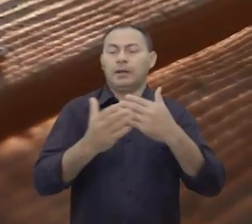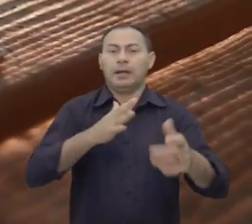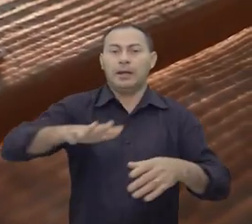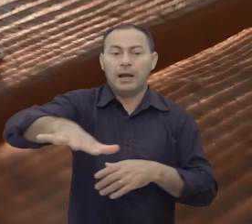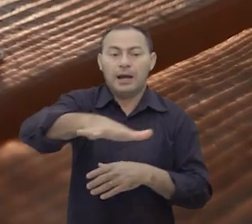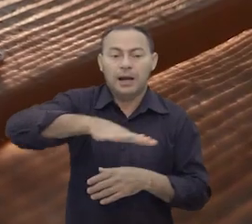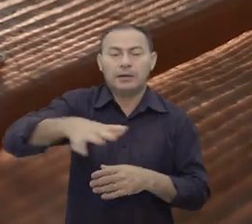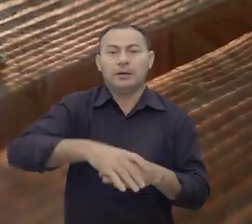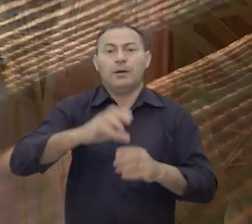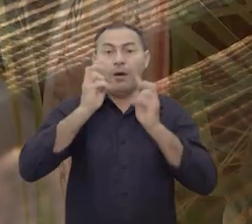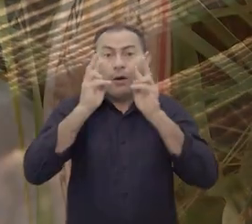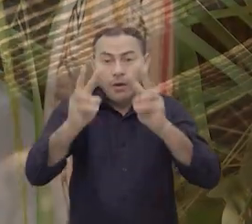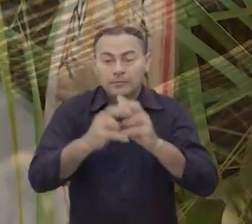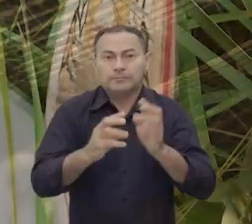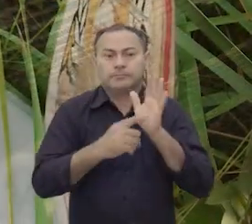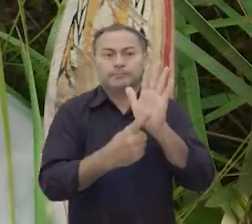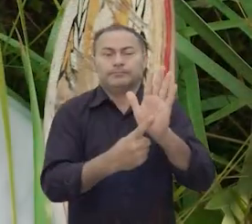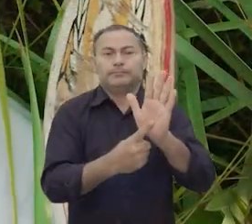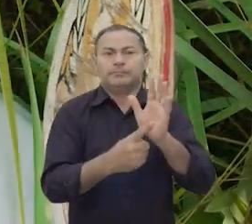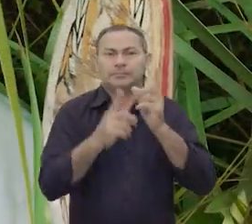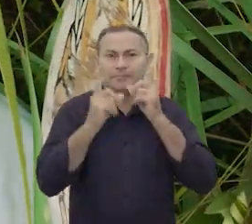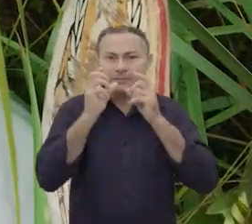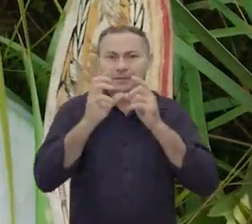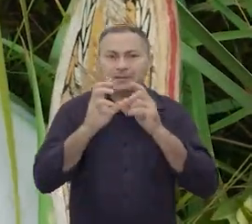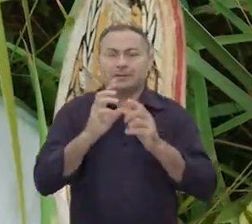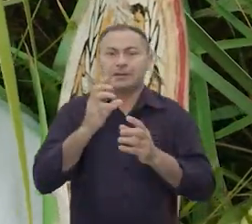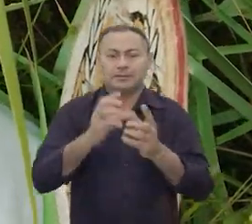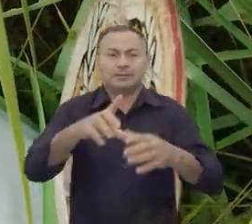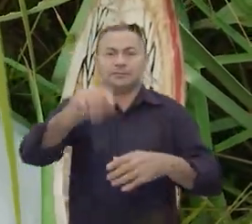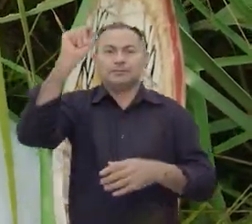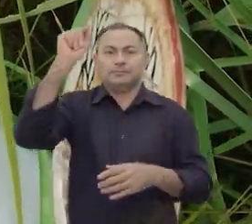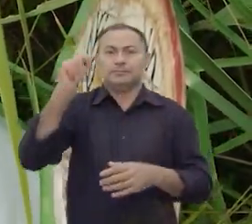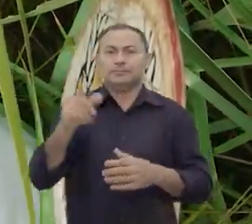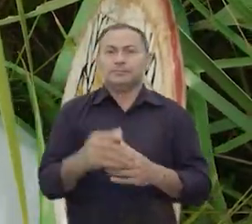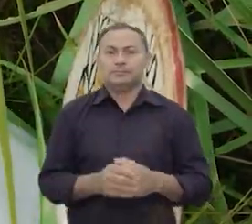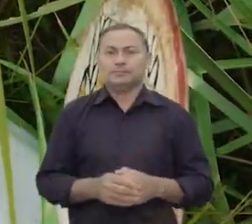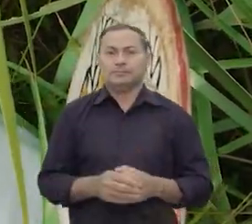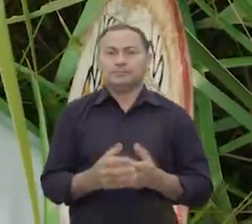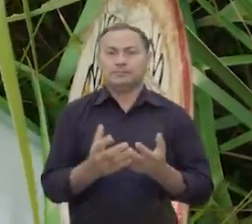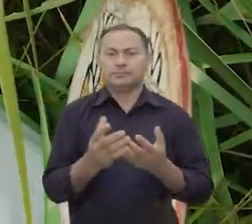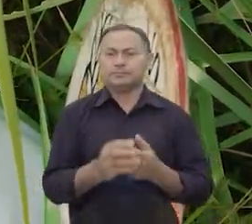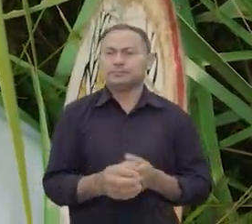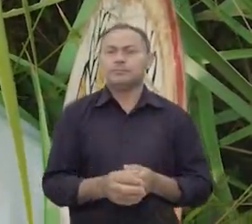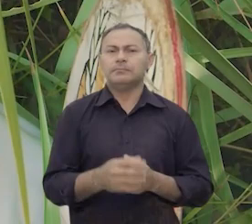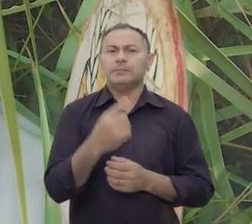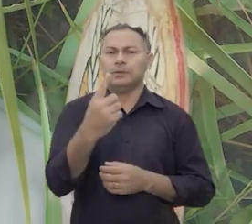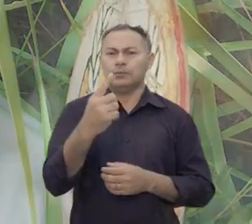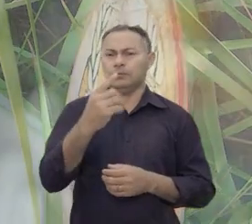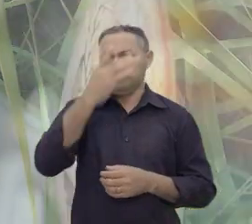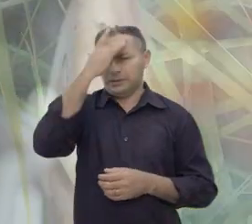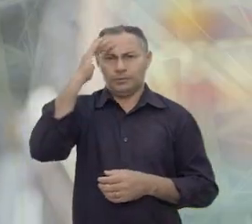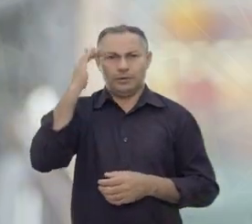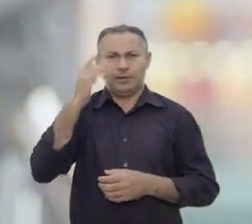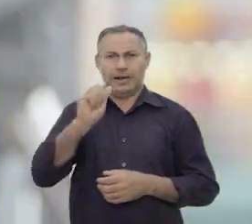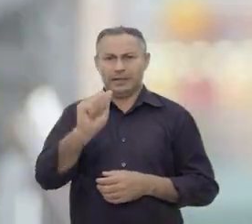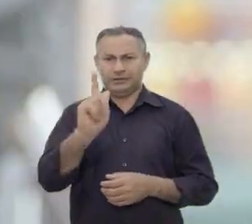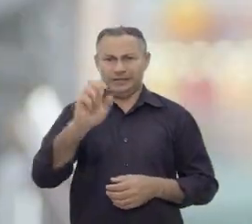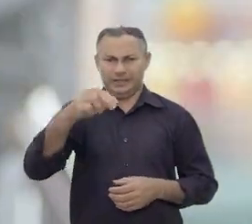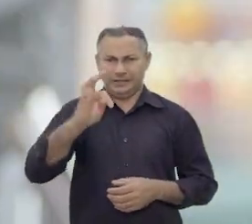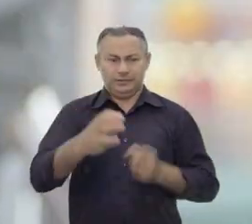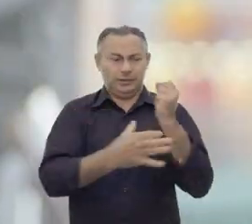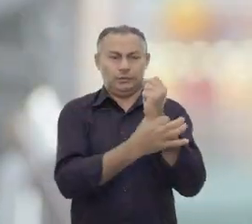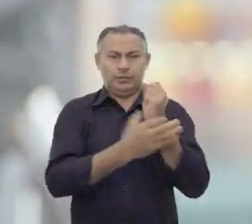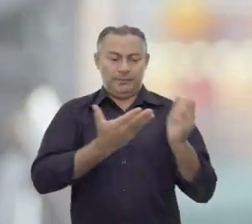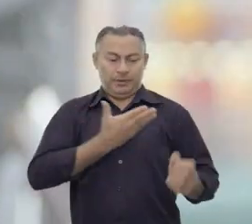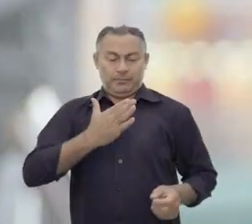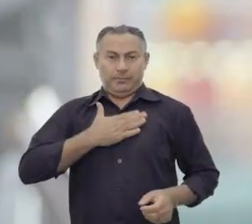importante em qualquer área. Ouça essa ilustração engraçada sobre determinação. Um agente de seguros amigo meu me